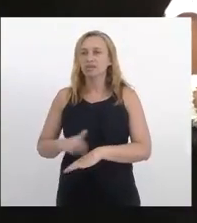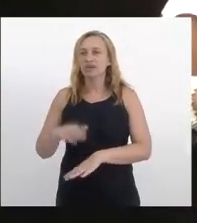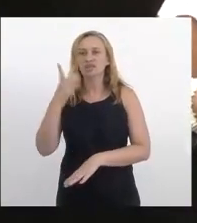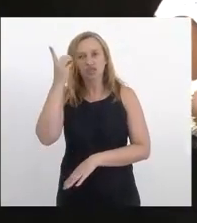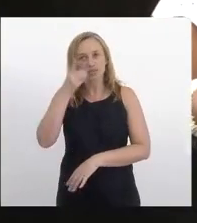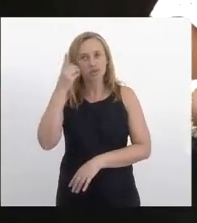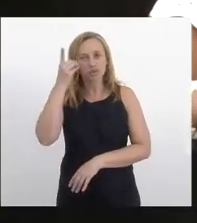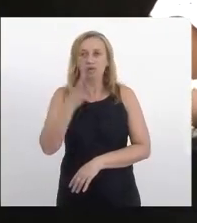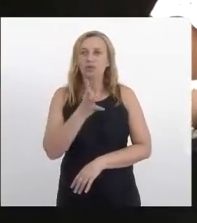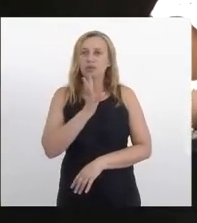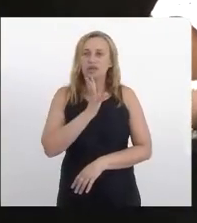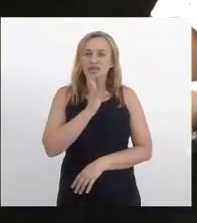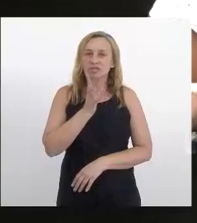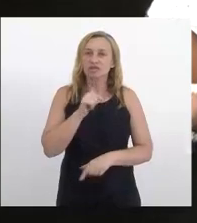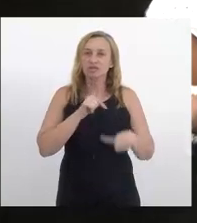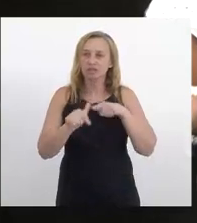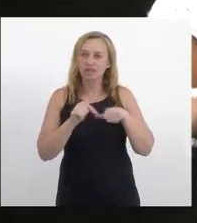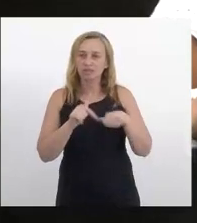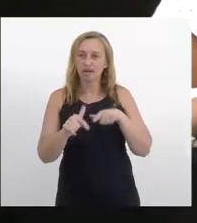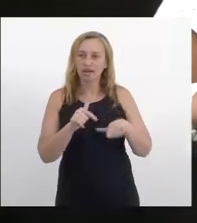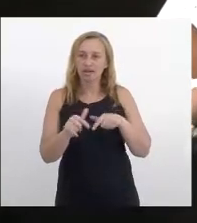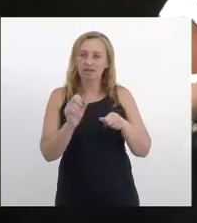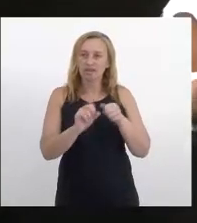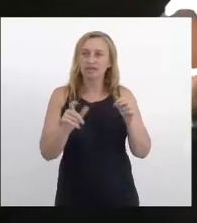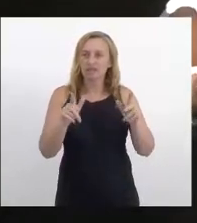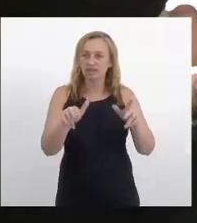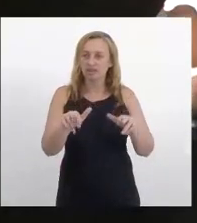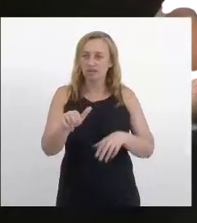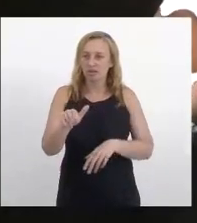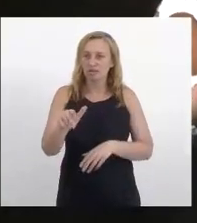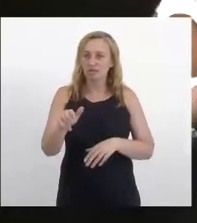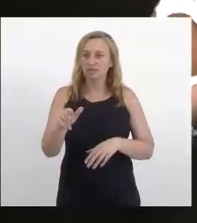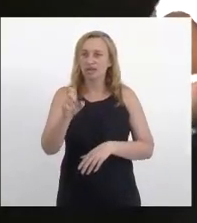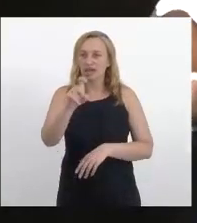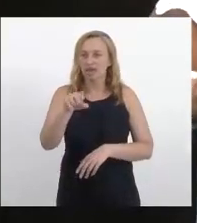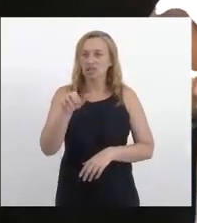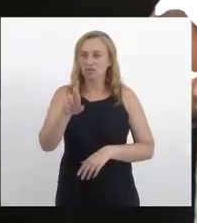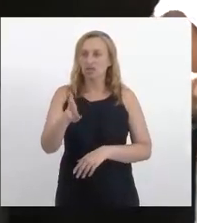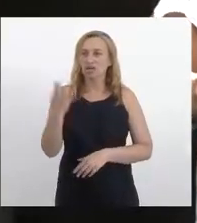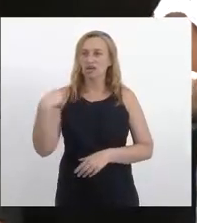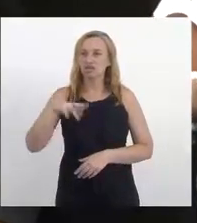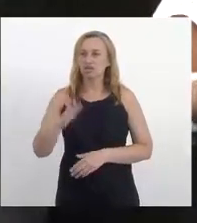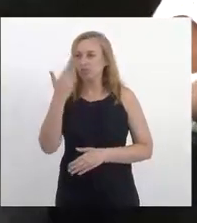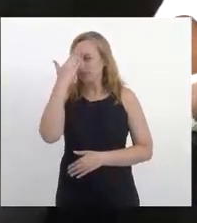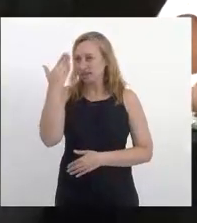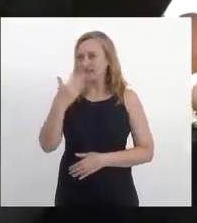por reconhecimento do trabalho feito por esses irmãos da Expo Religião. Maravilhoso. Muito obrigado.